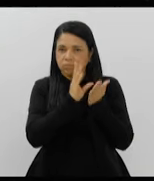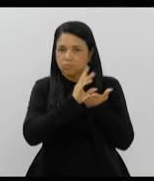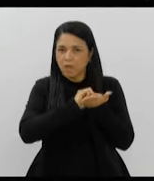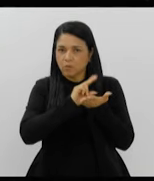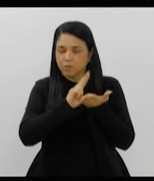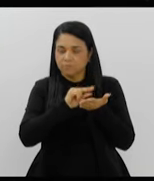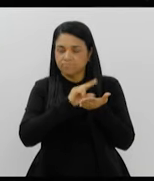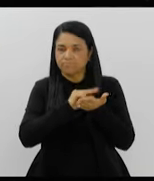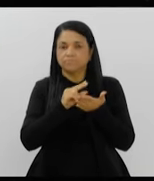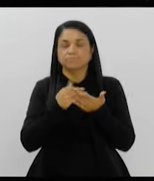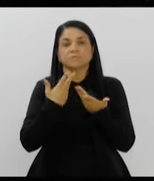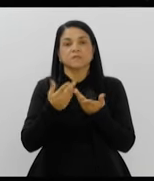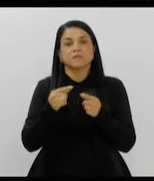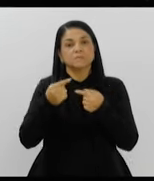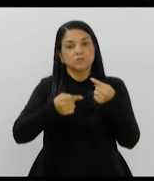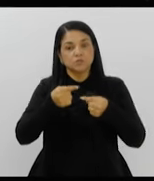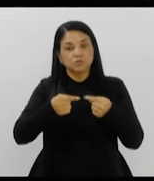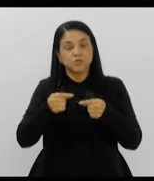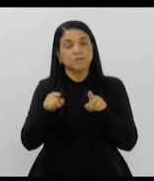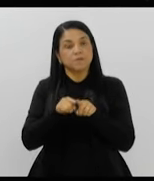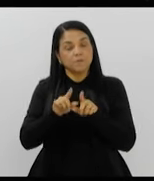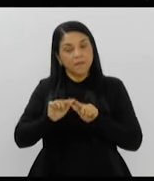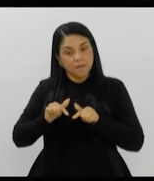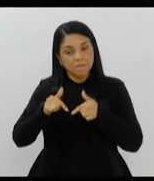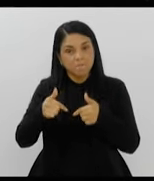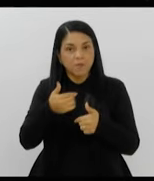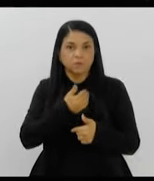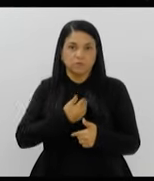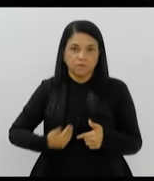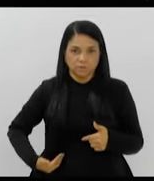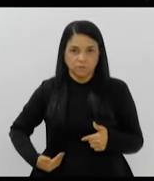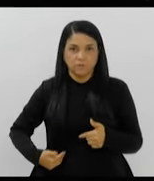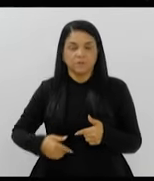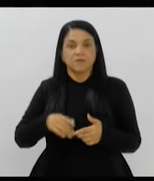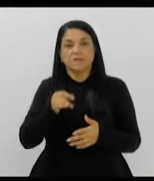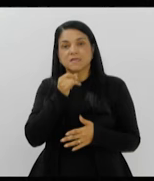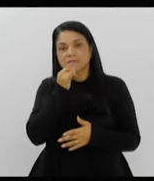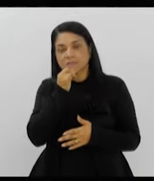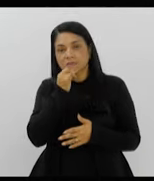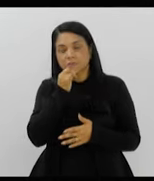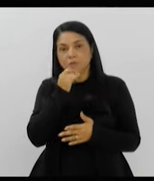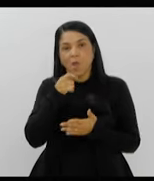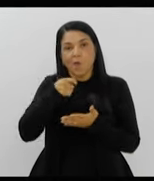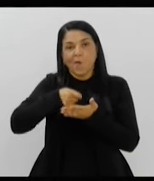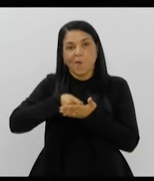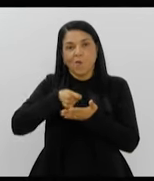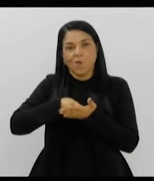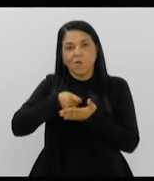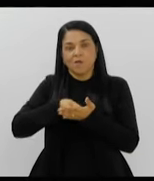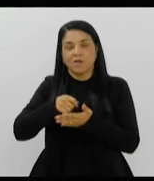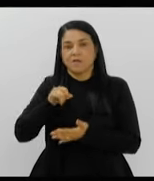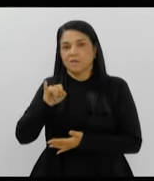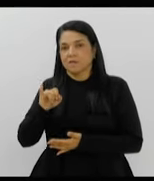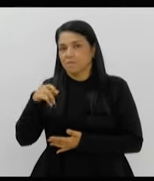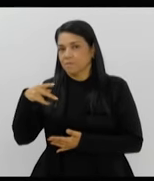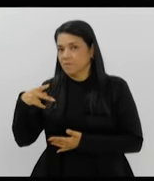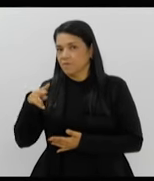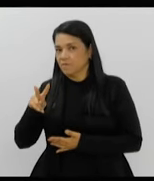do governo, como, por exemplo, a cobrança do IPVA